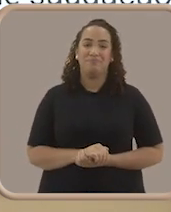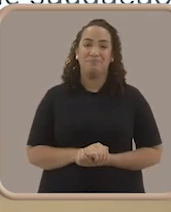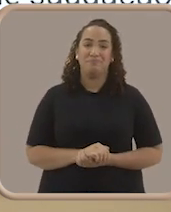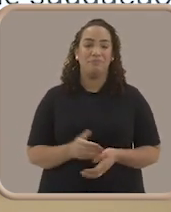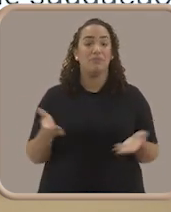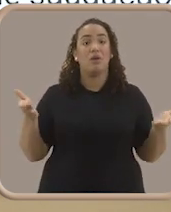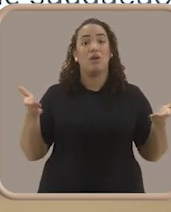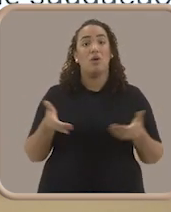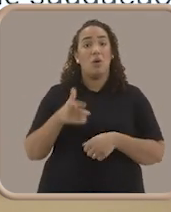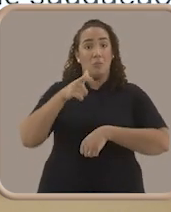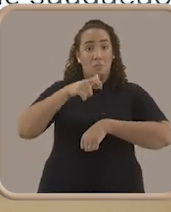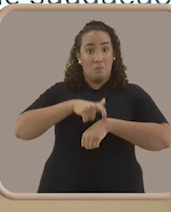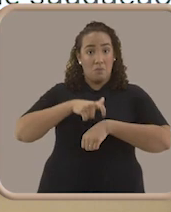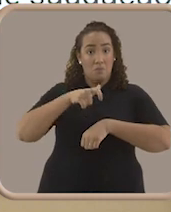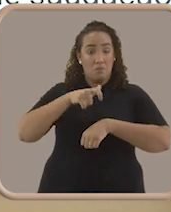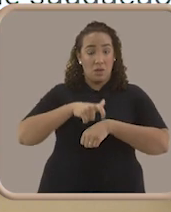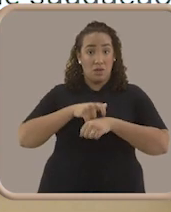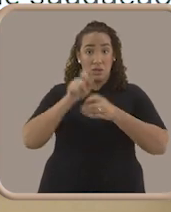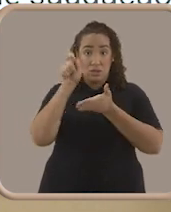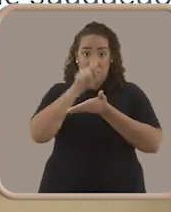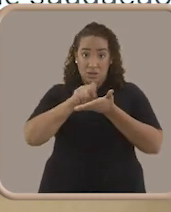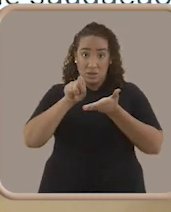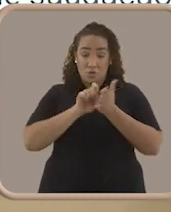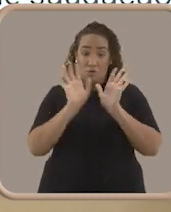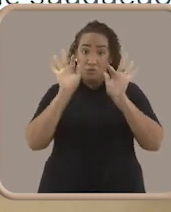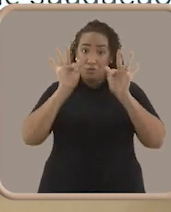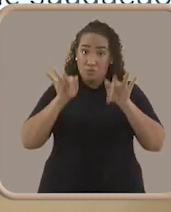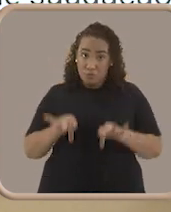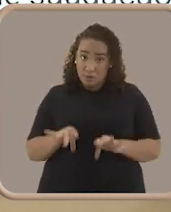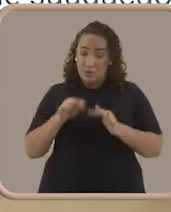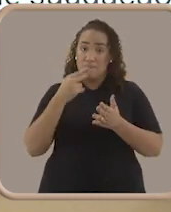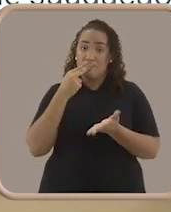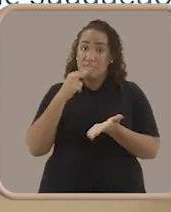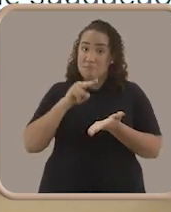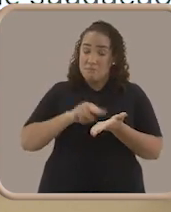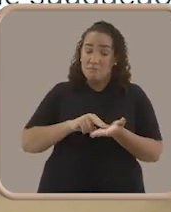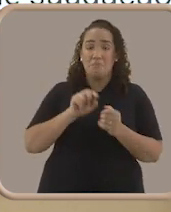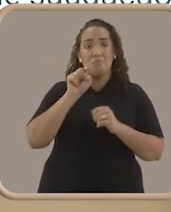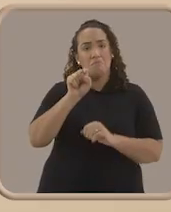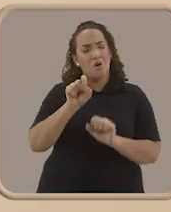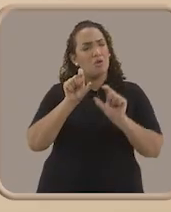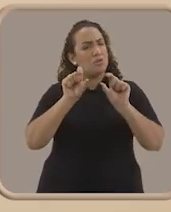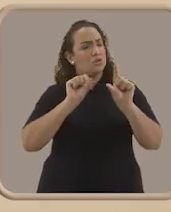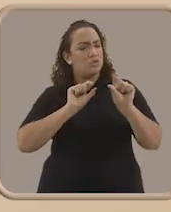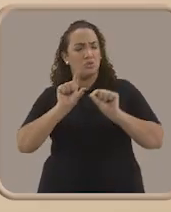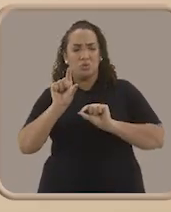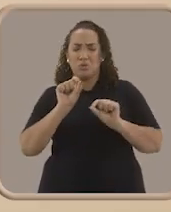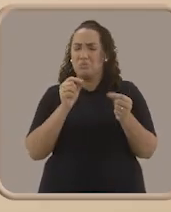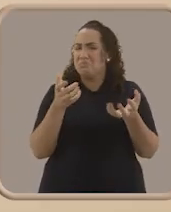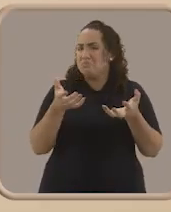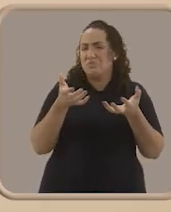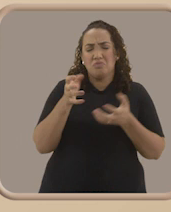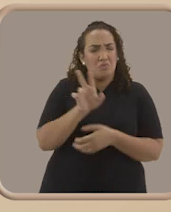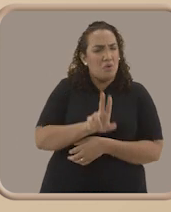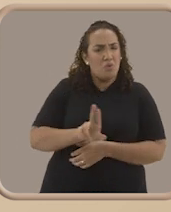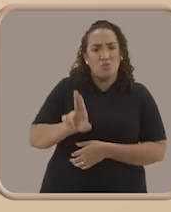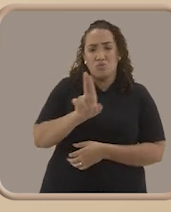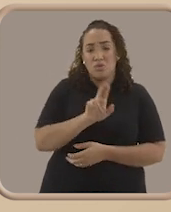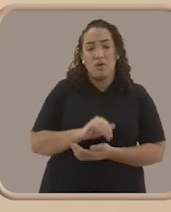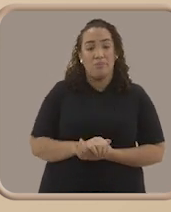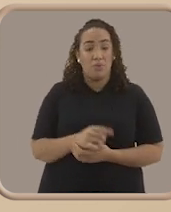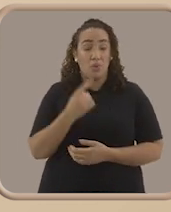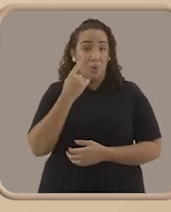Agora é o momento de escrever a saudação final da nossa carta. Você pode escolher qual você vai querer usar.